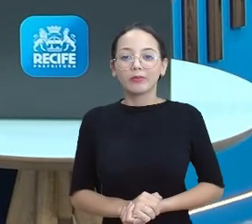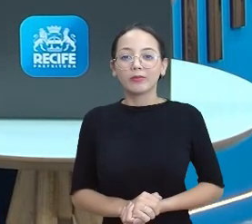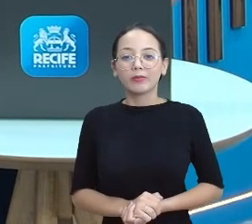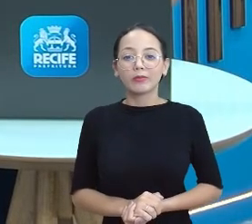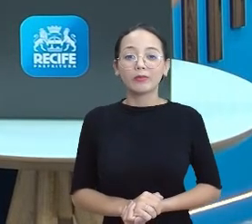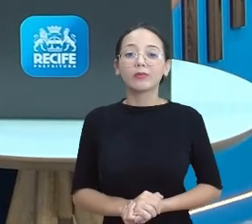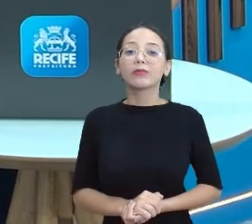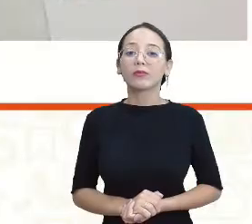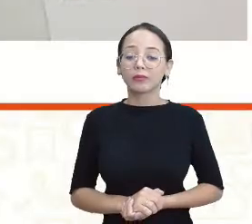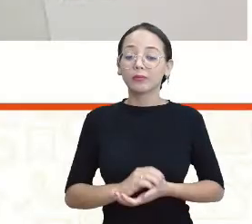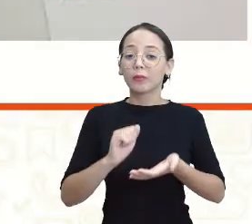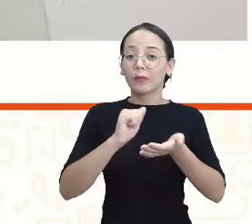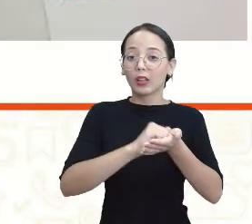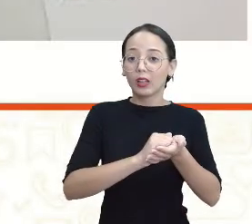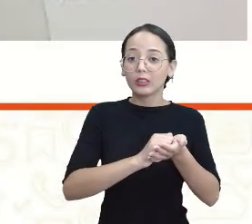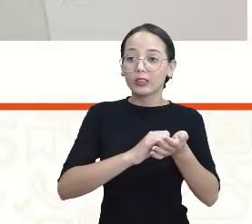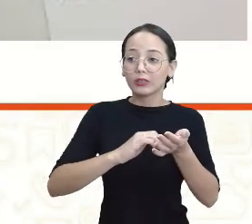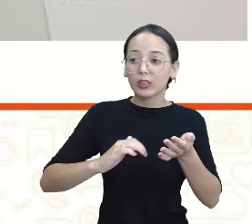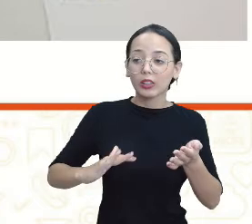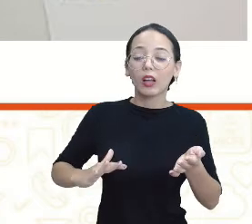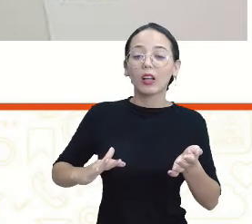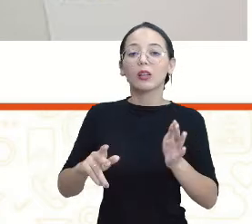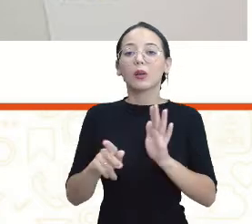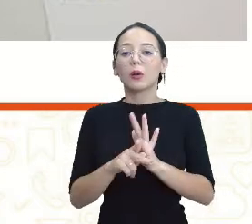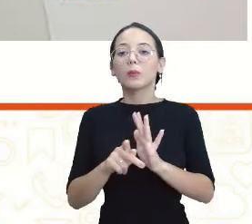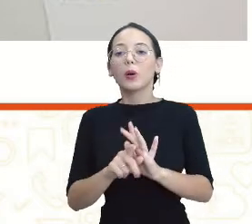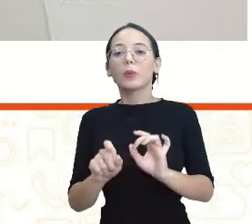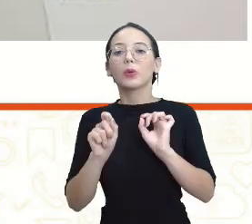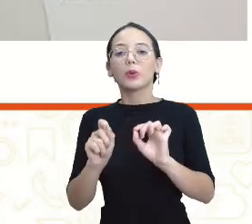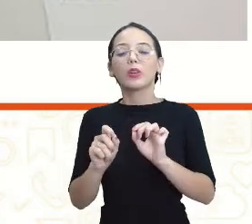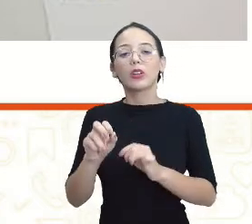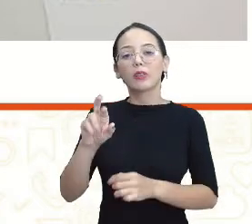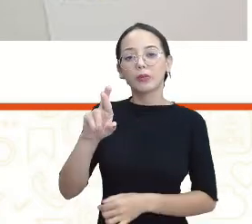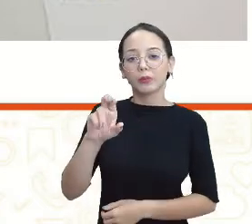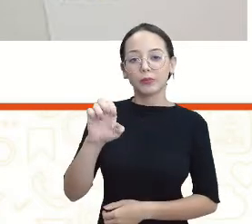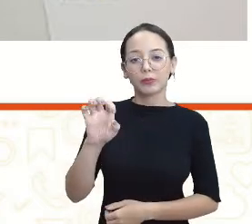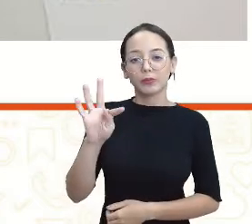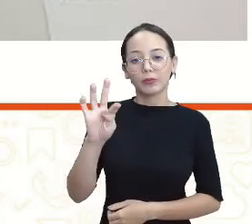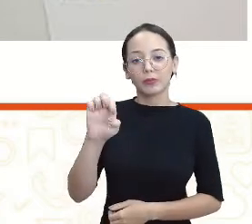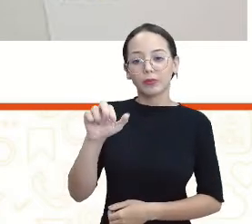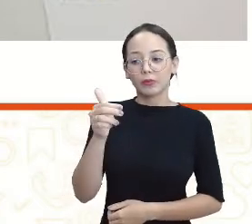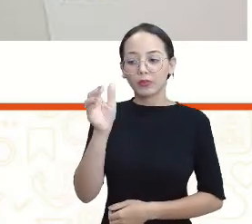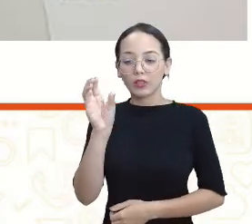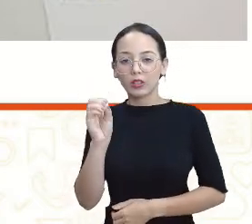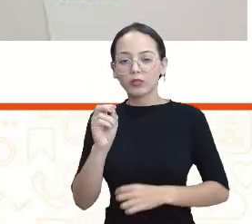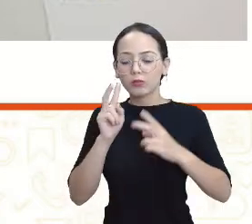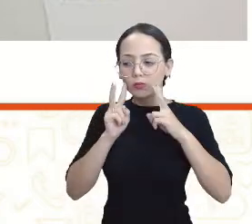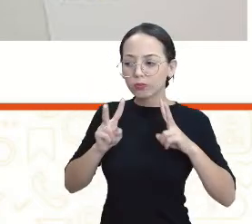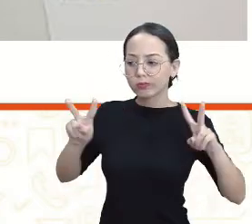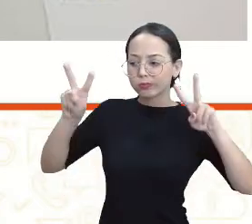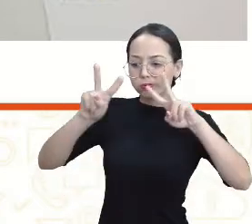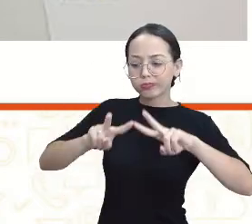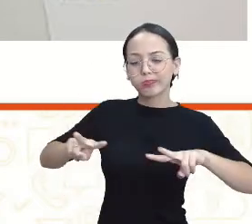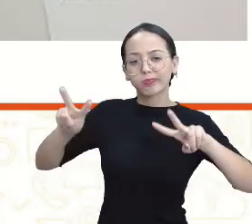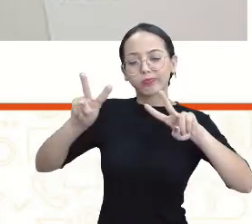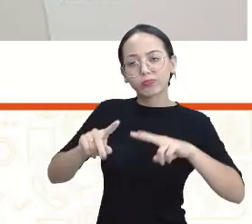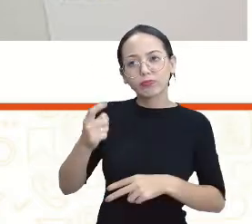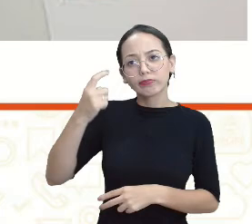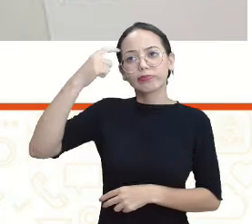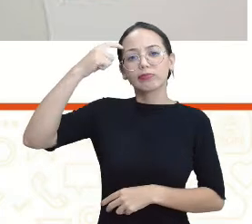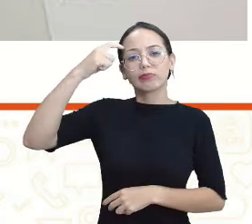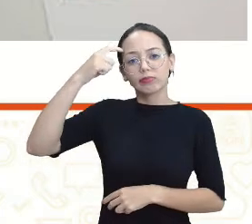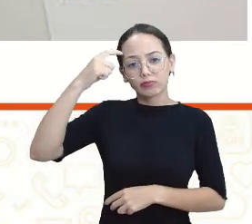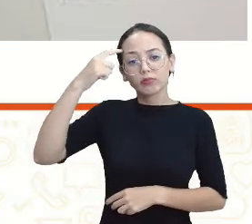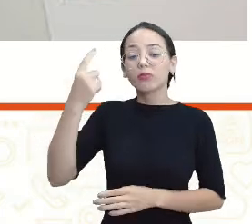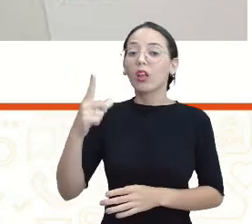As atividades que precipitam retenção, observação, processamento,